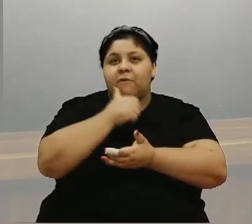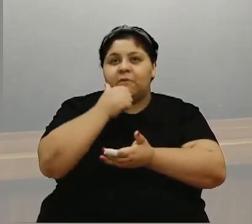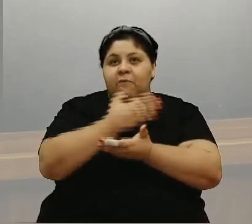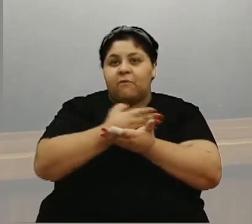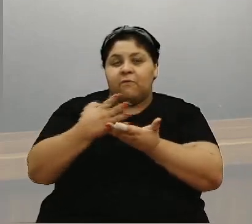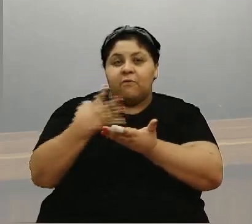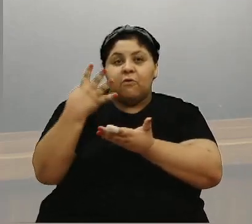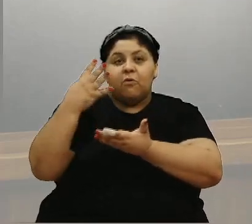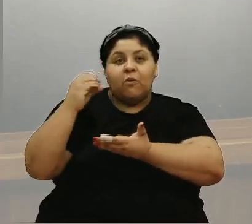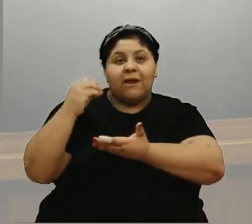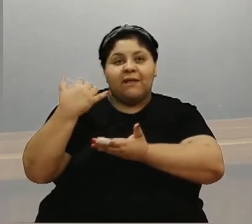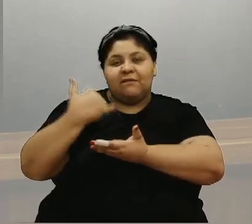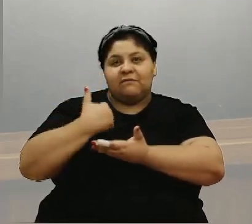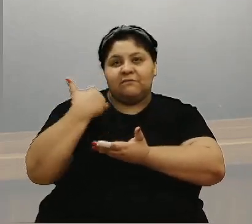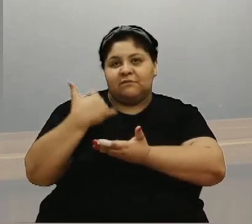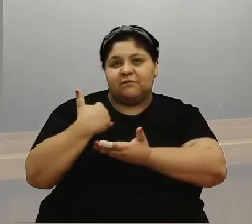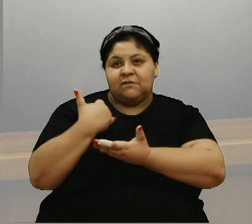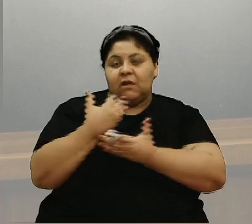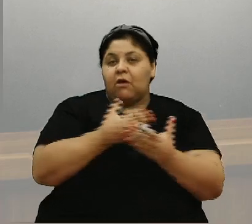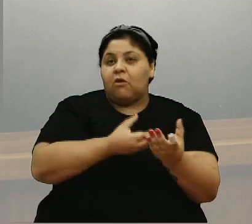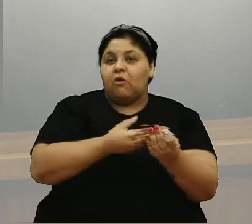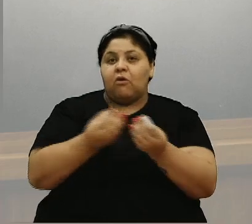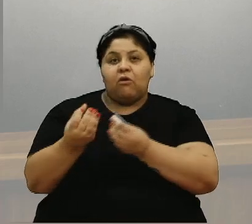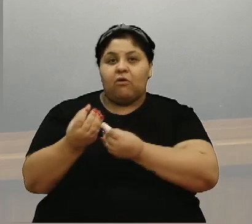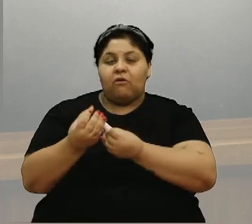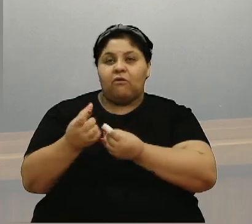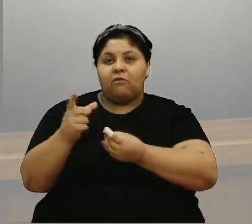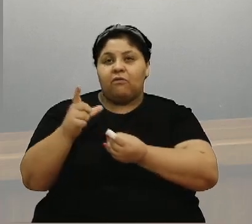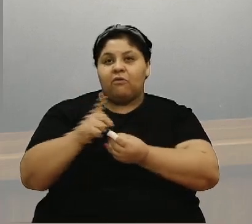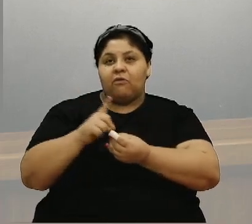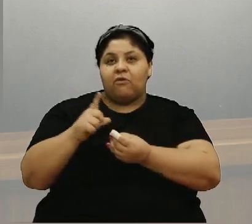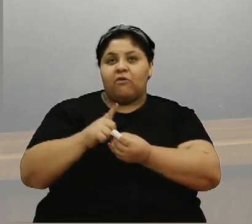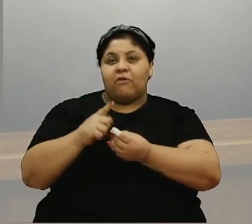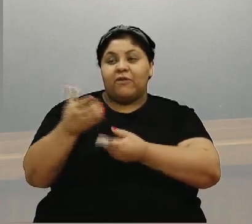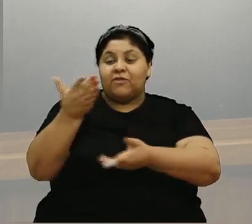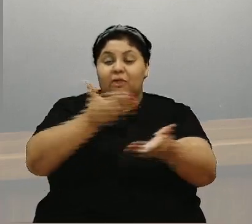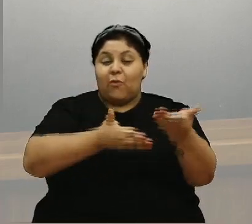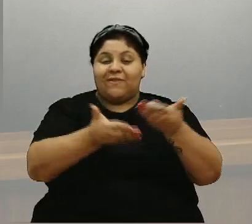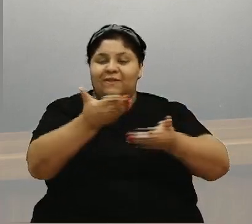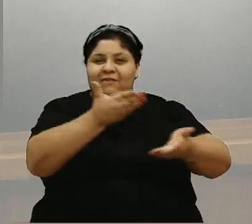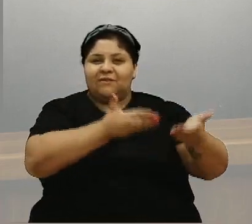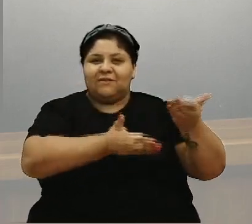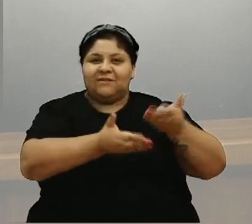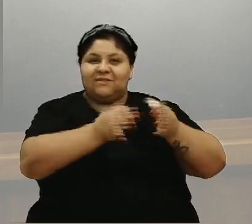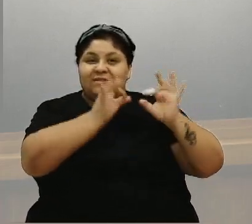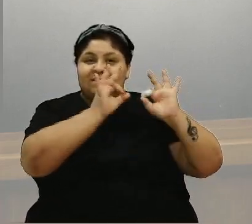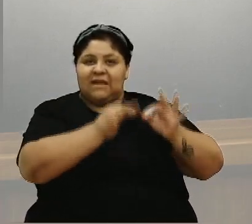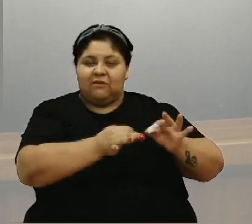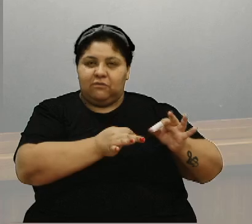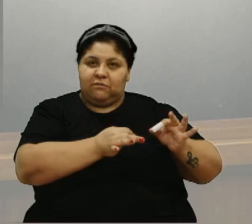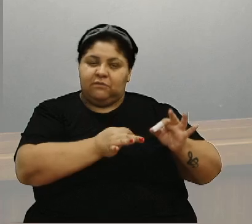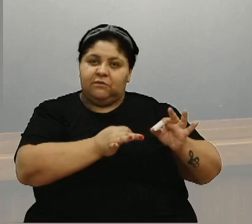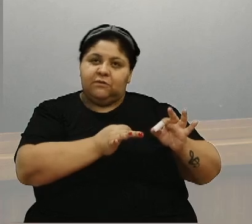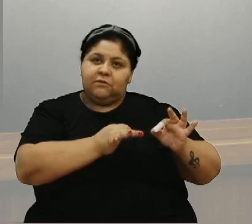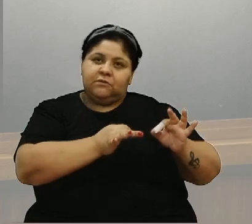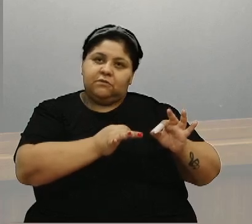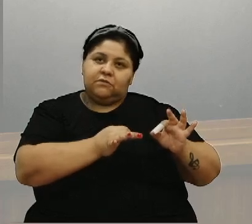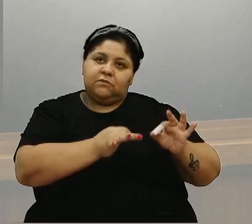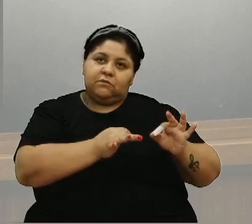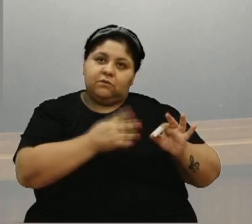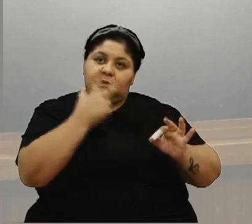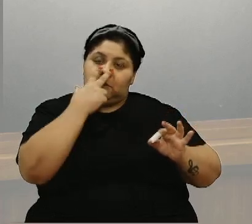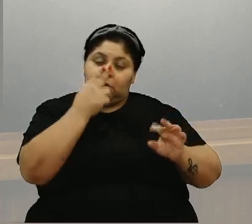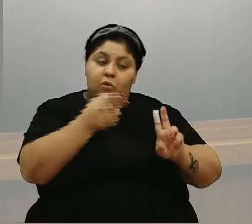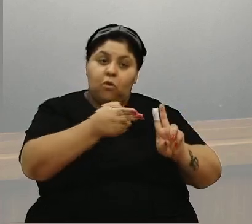40 anos, e muitas vezes não se tem um atendimento adequado como o